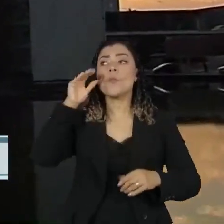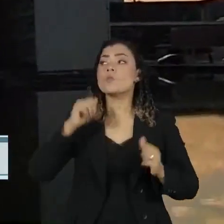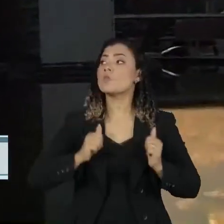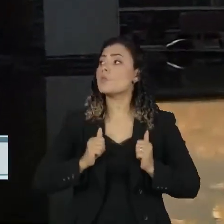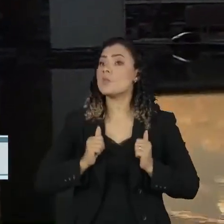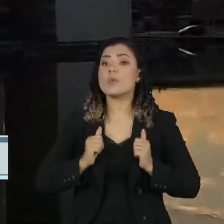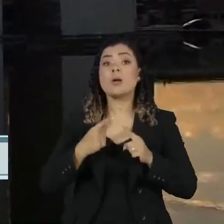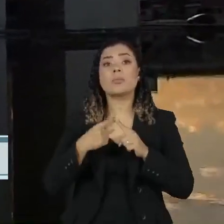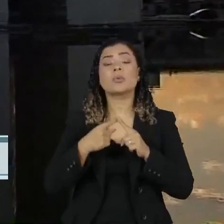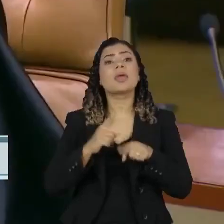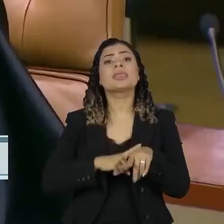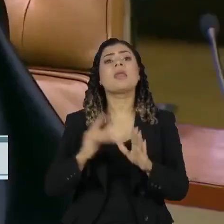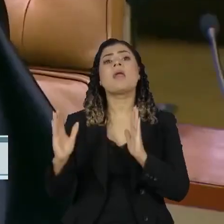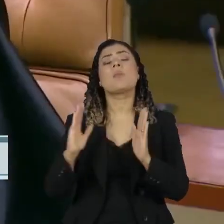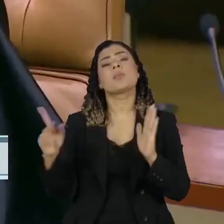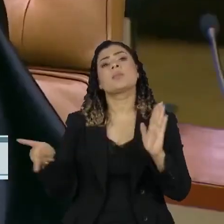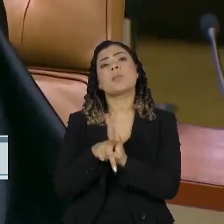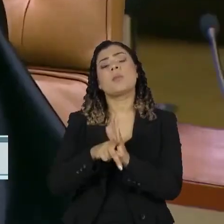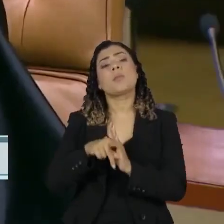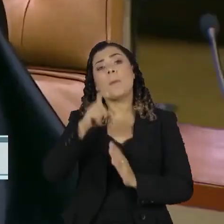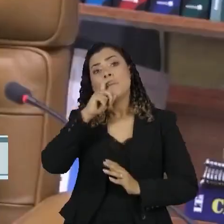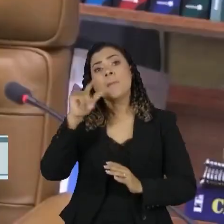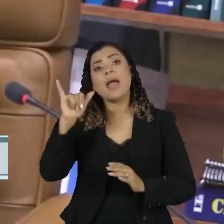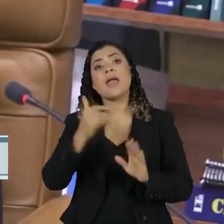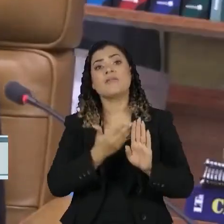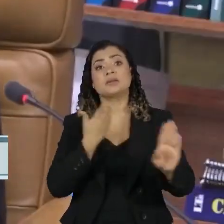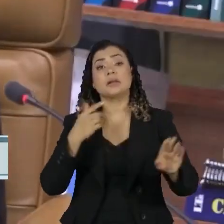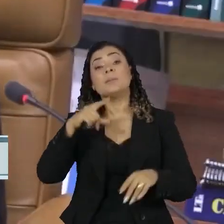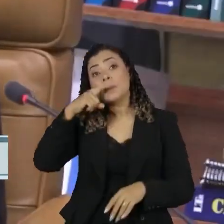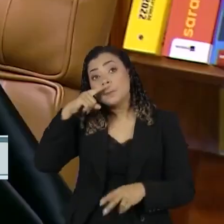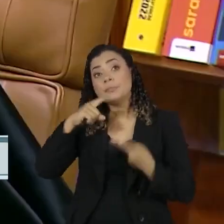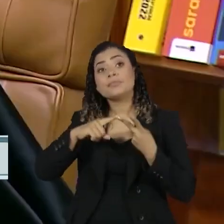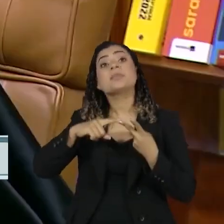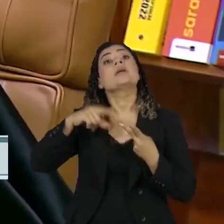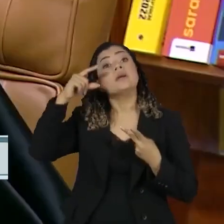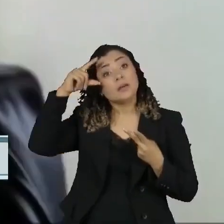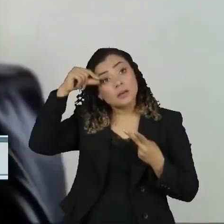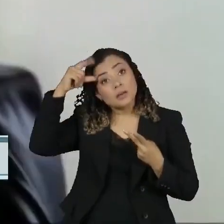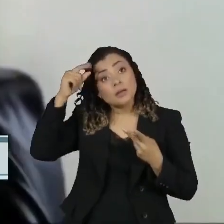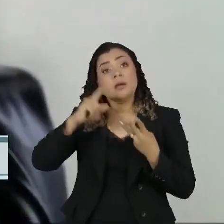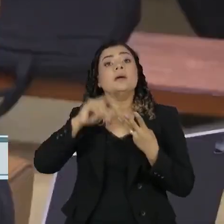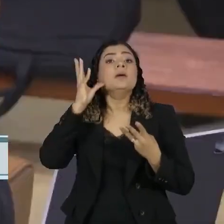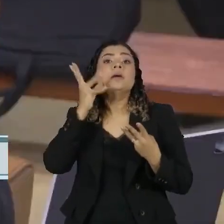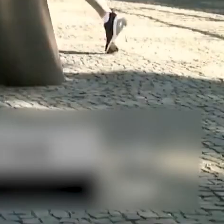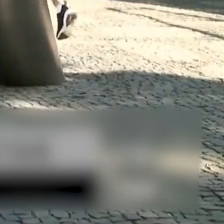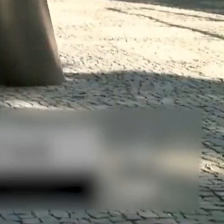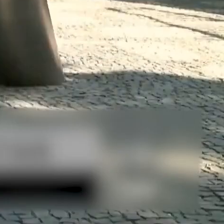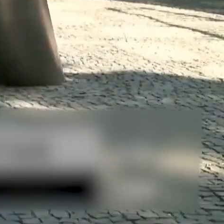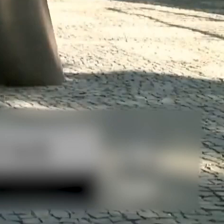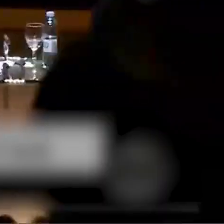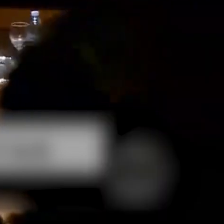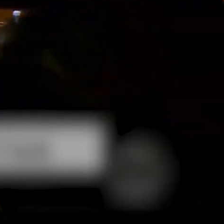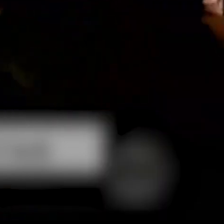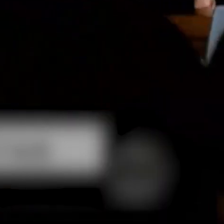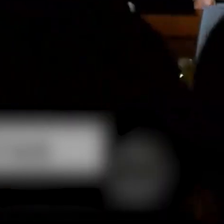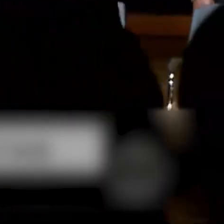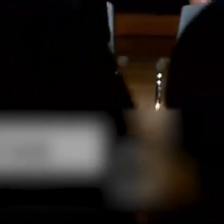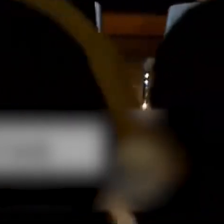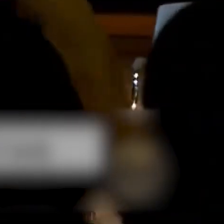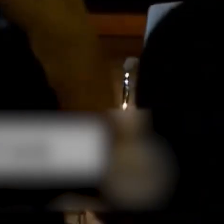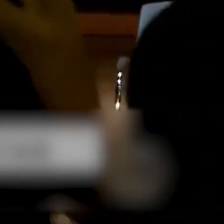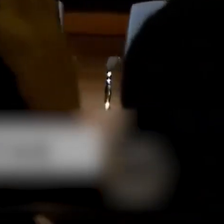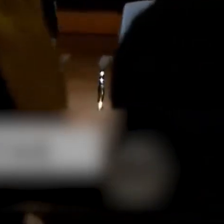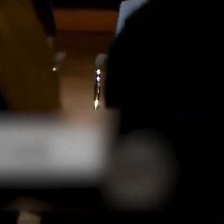pauta verde que descui ações e omissões da política ambiental do governo Bolsonaro. O tribunal tem cinco